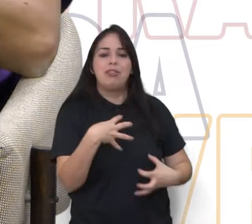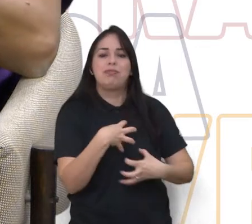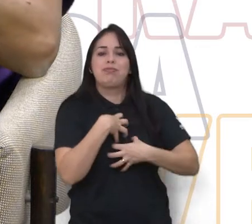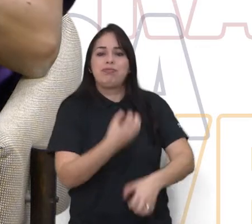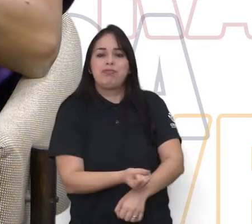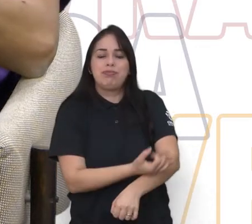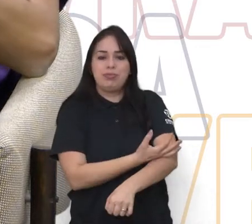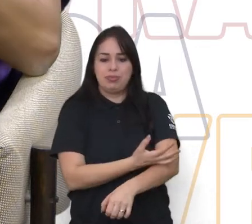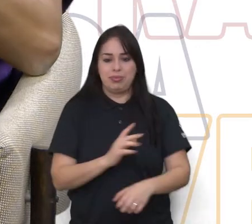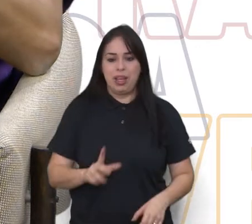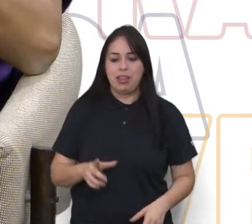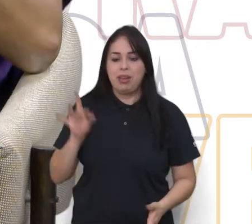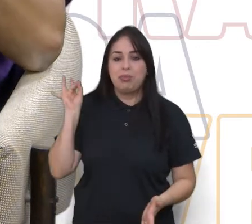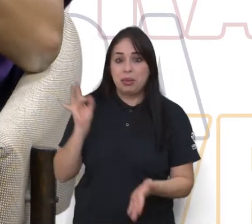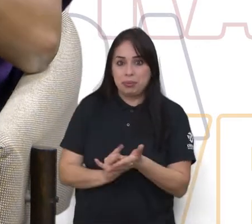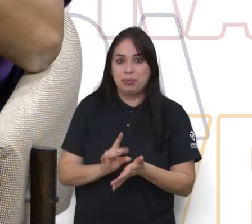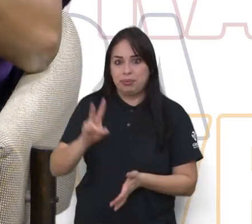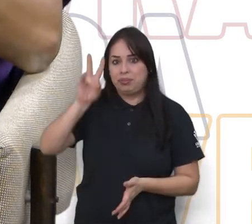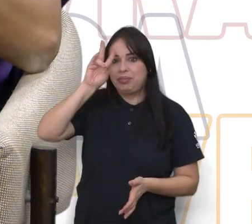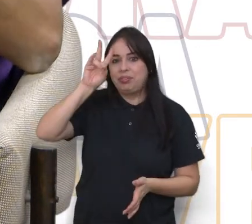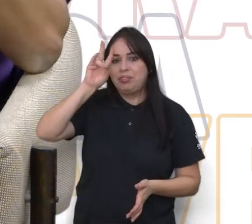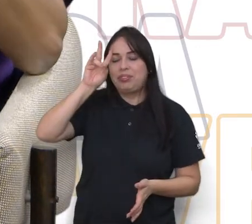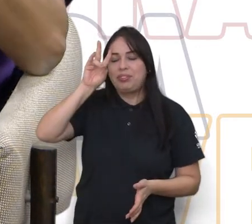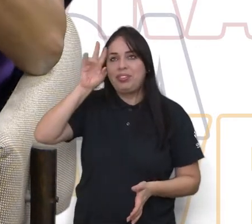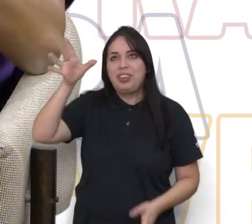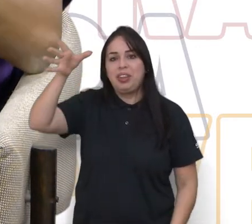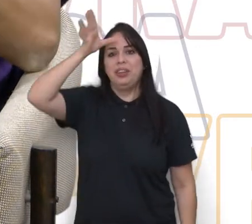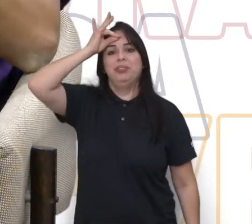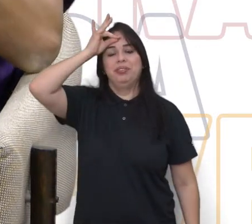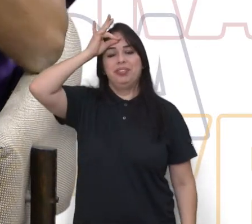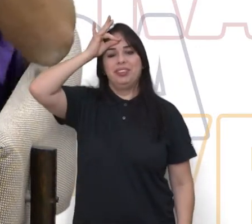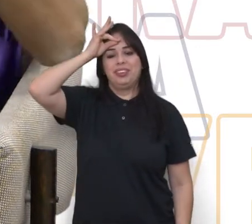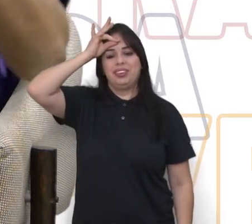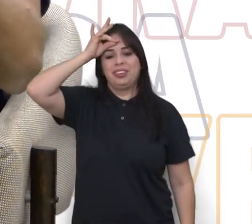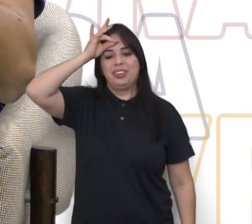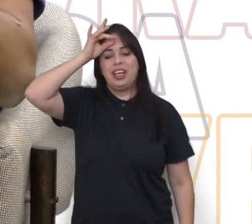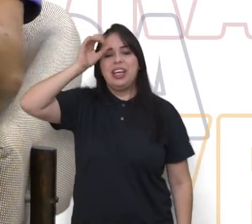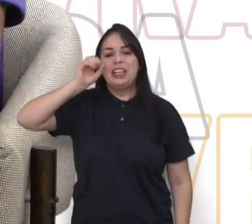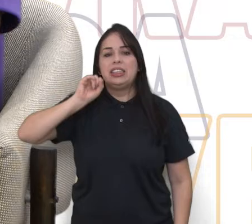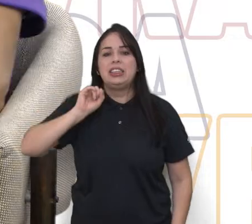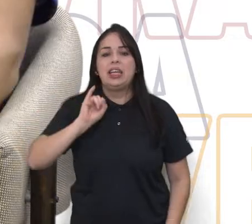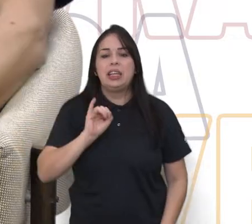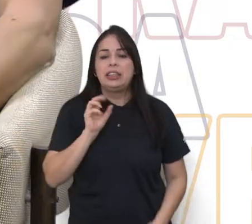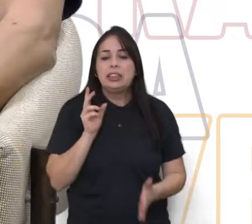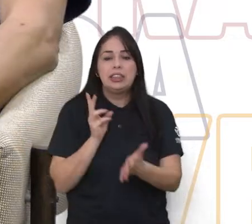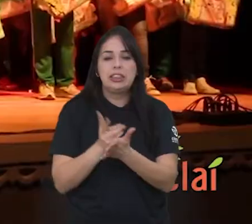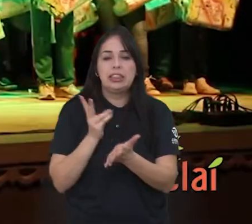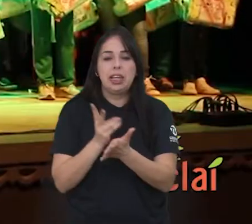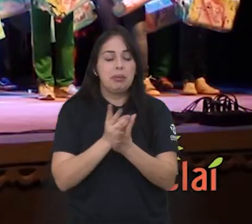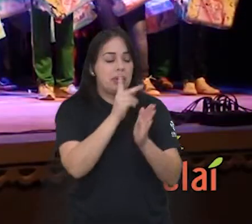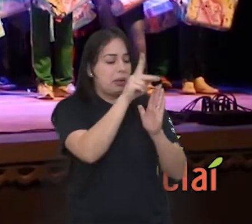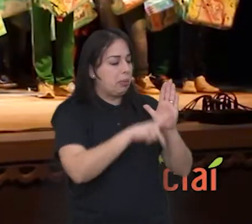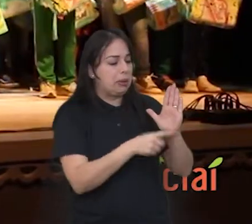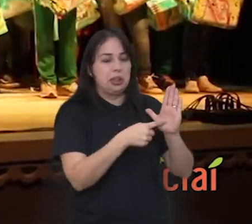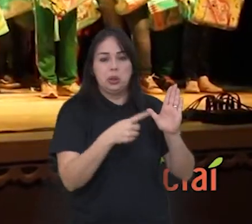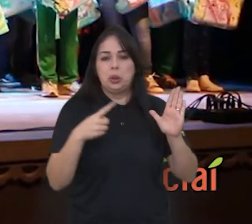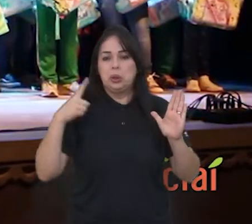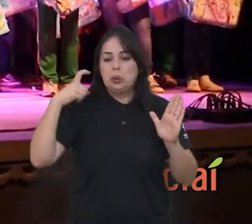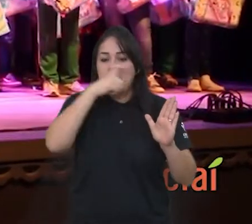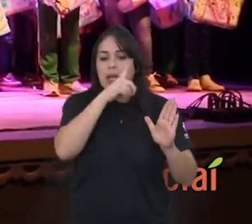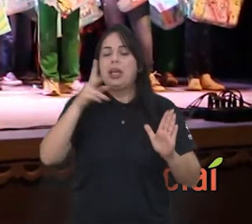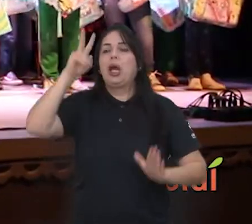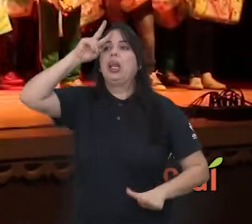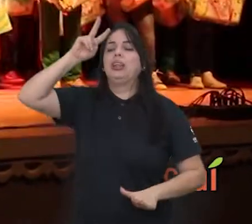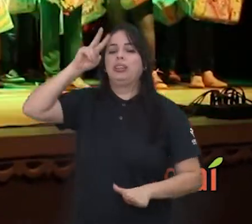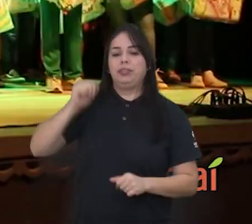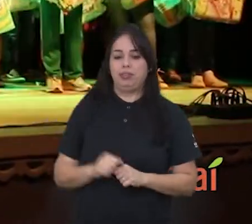um fato muito, muito legal assim que eu guardo para mim, toda vez que eu tenho dificuldade com o projeto eu lembro dela. Que é o seguinte, a gente fez uma